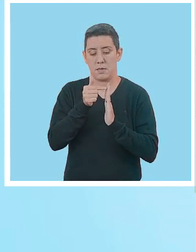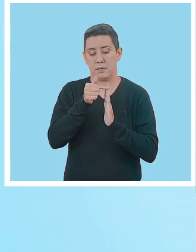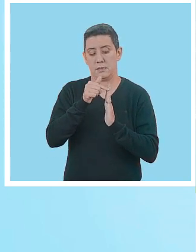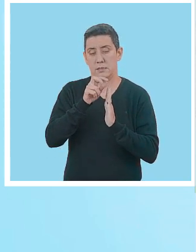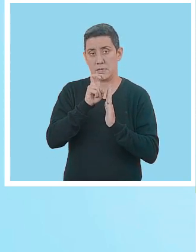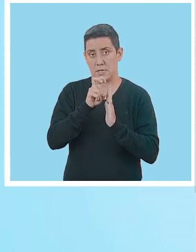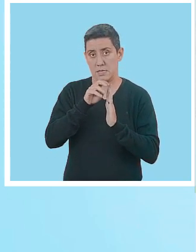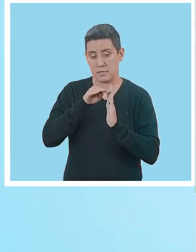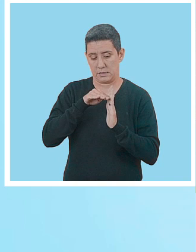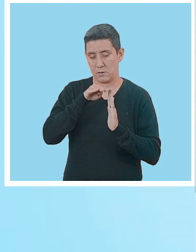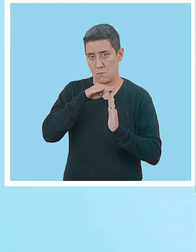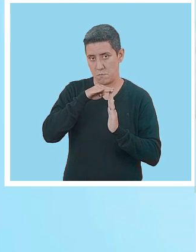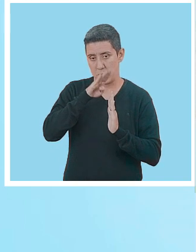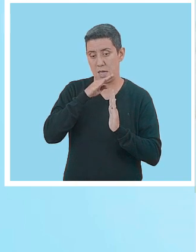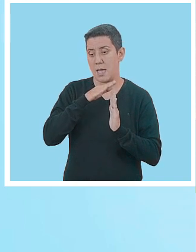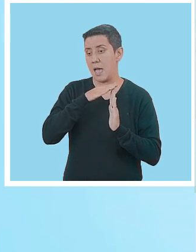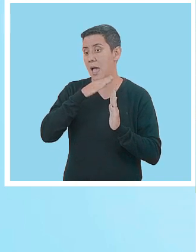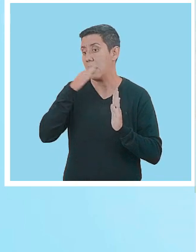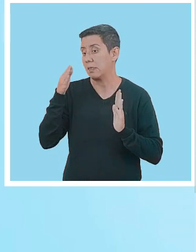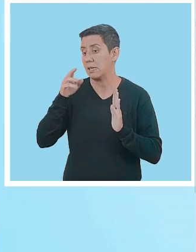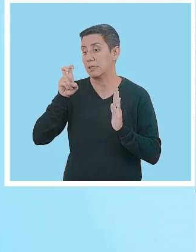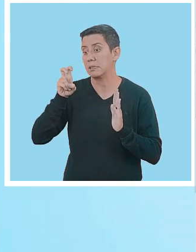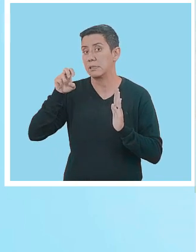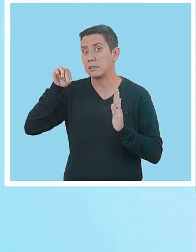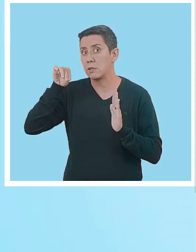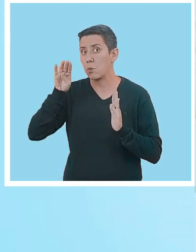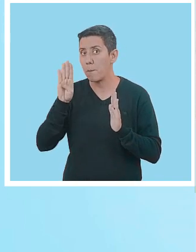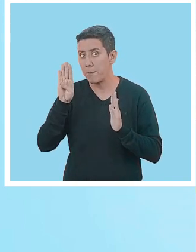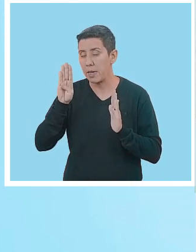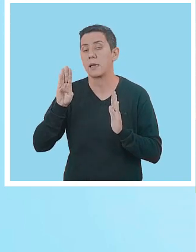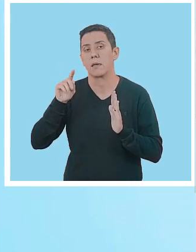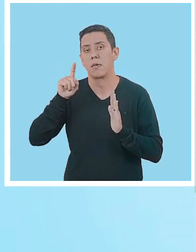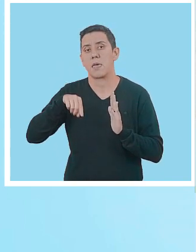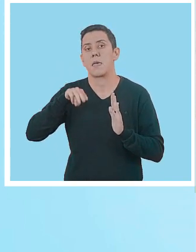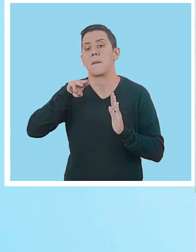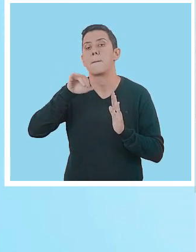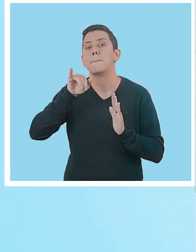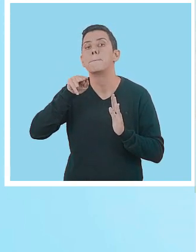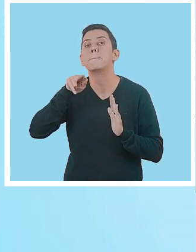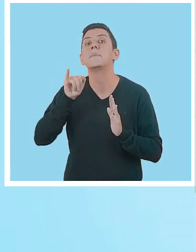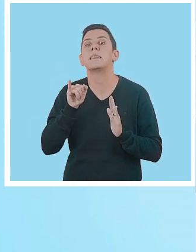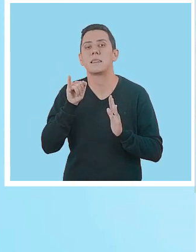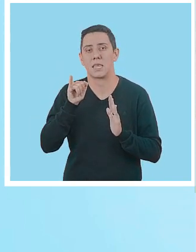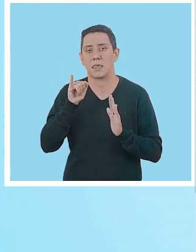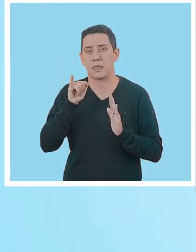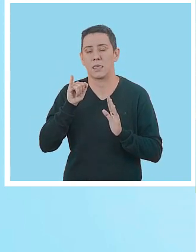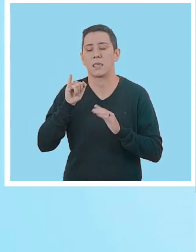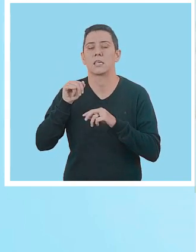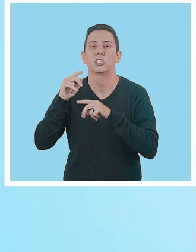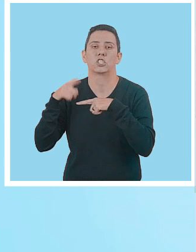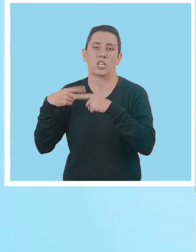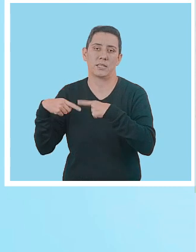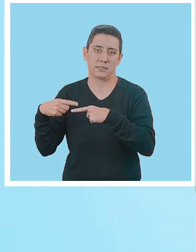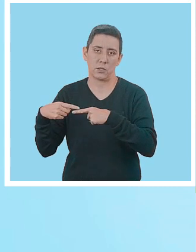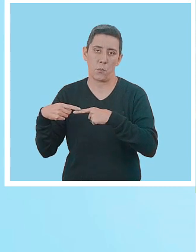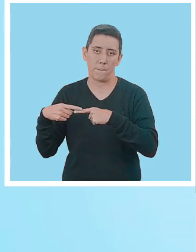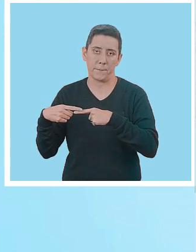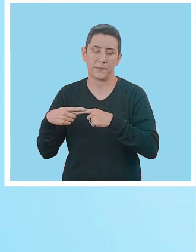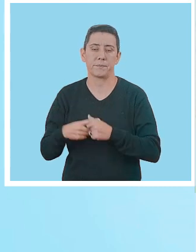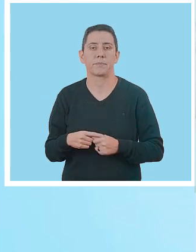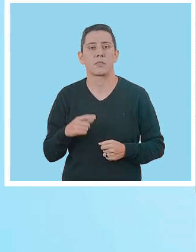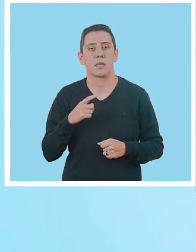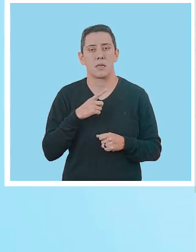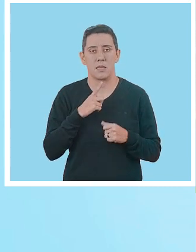5mb de 5 megawatts é a Minnie geração Ok então existe essa